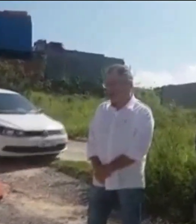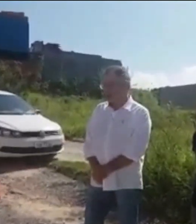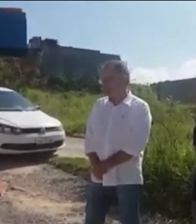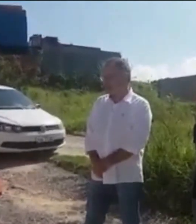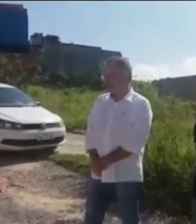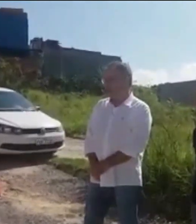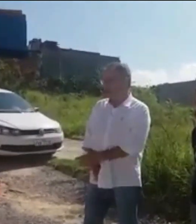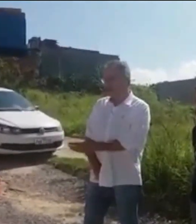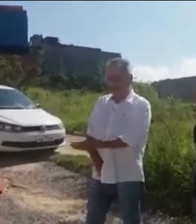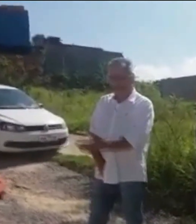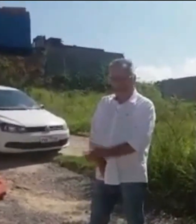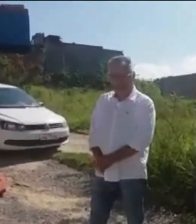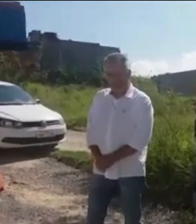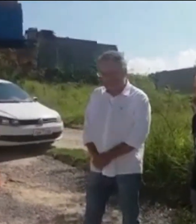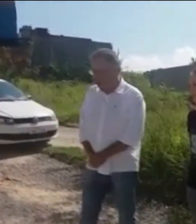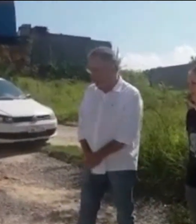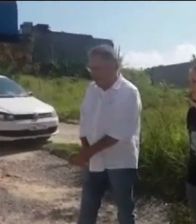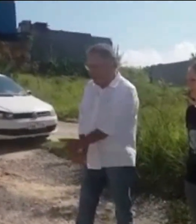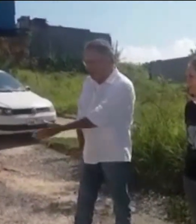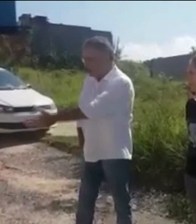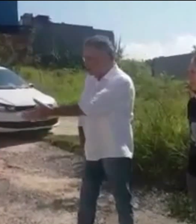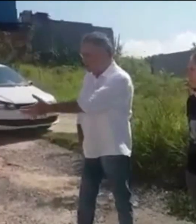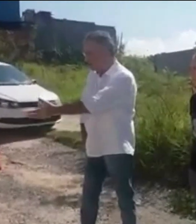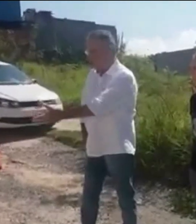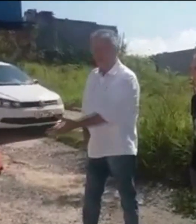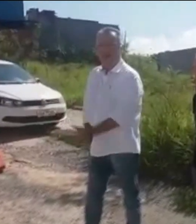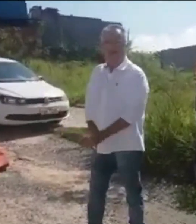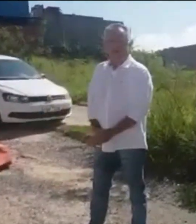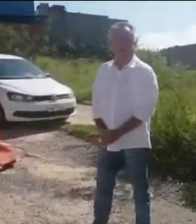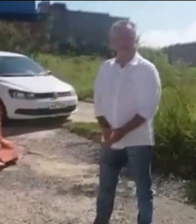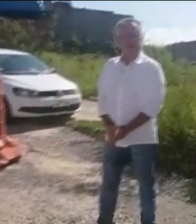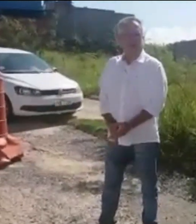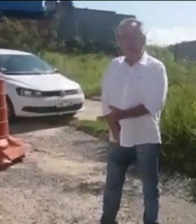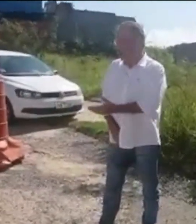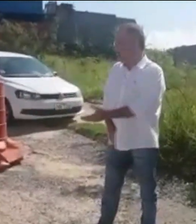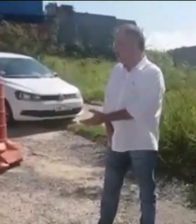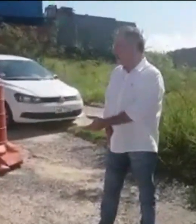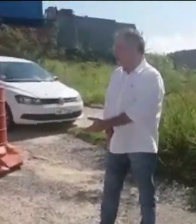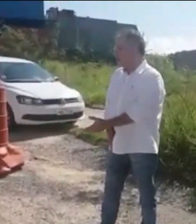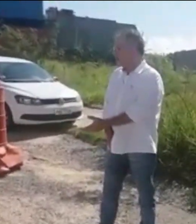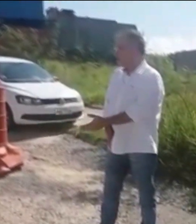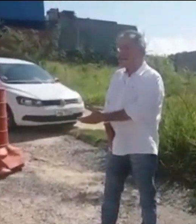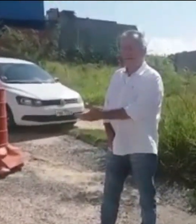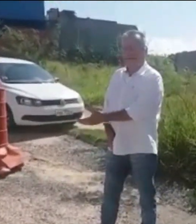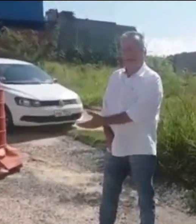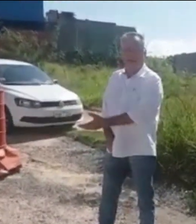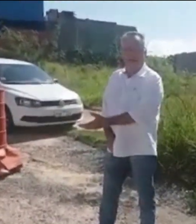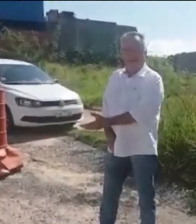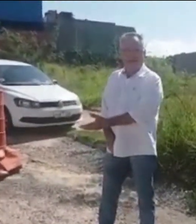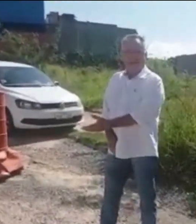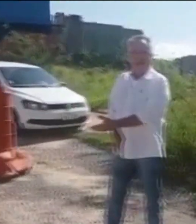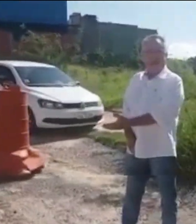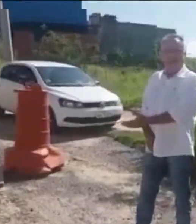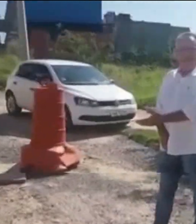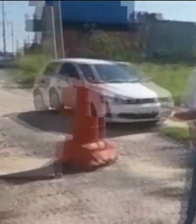cidade de Sorocaba, uma cidade com uma qualidade de vida tão boa, uma situação que nem essa. Isso depõe contra